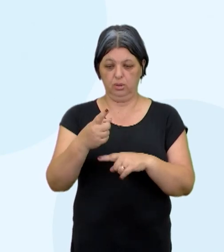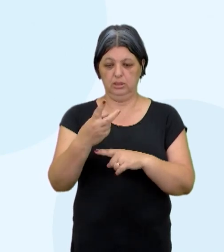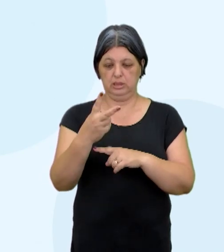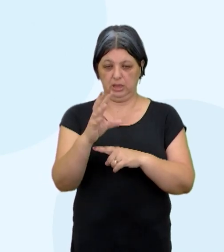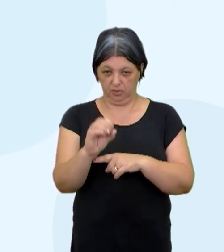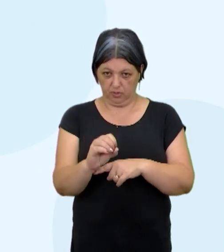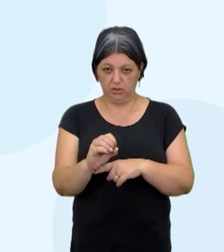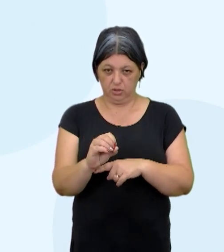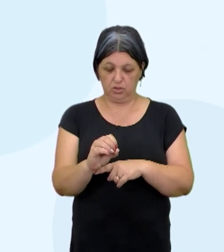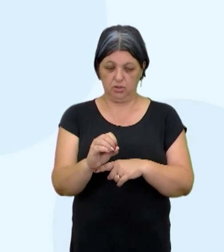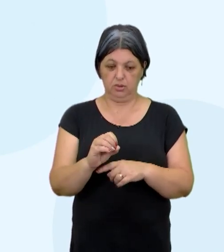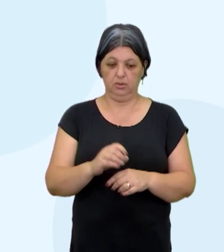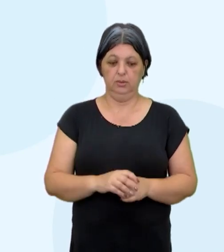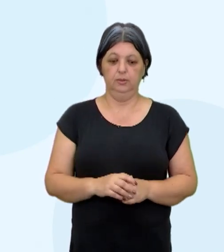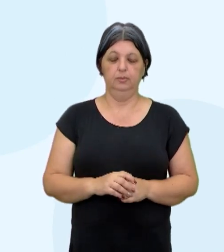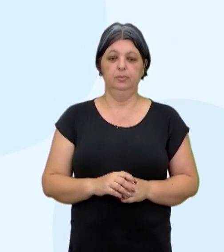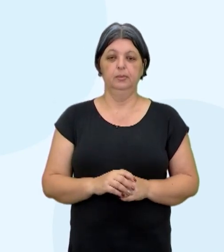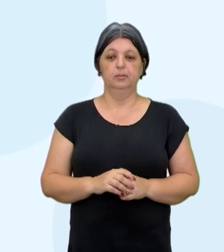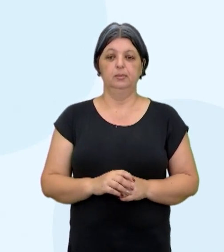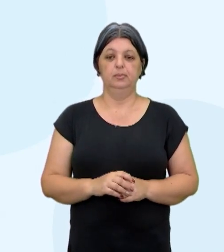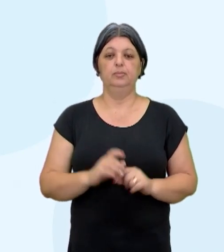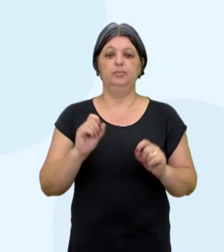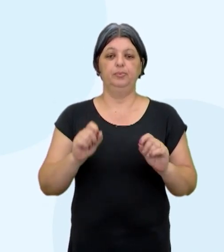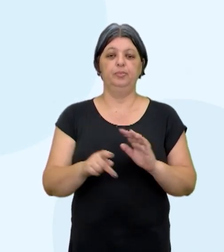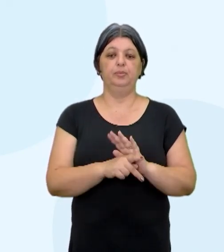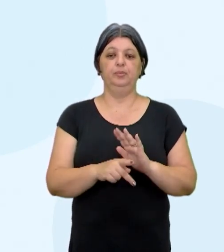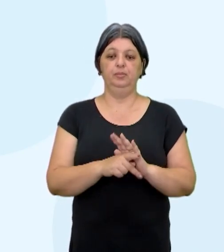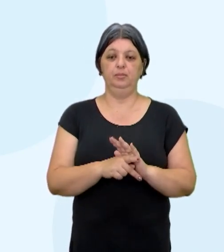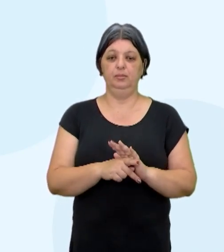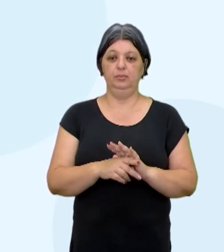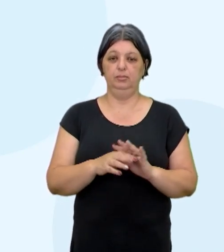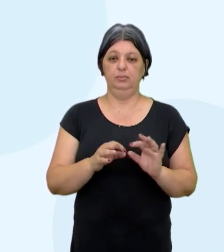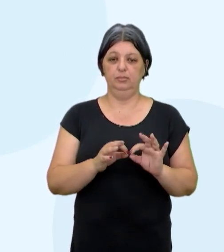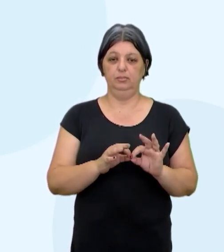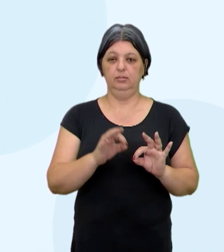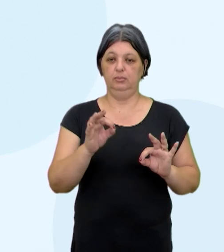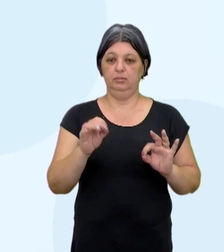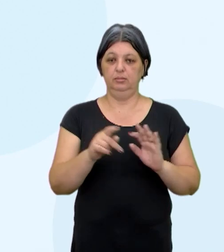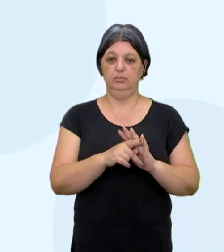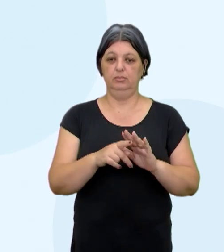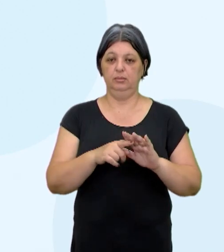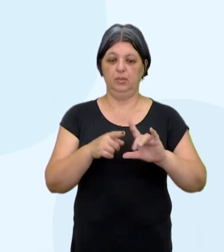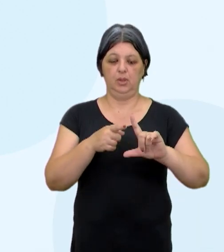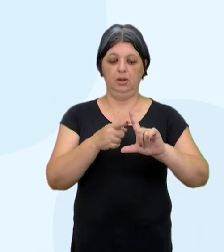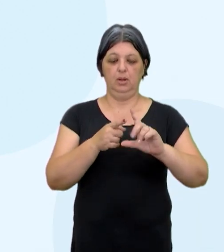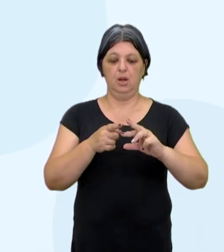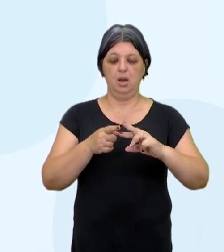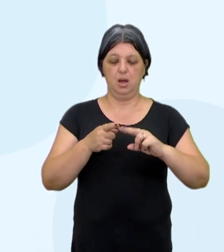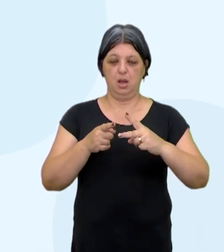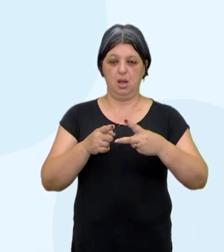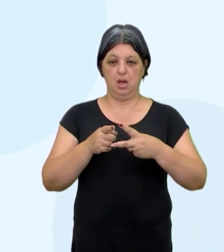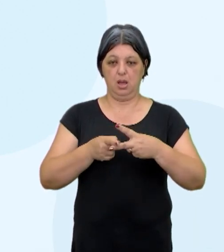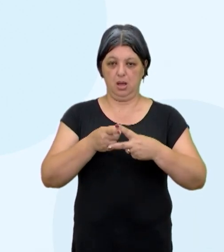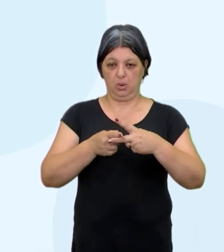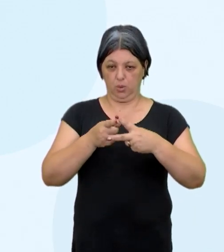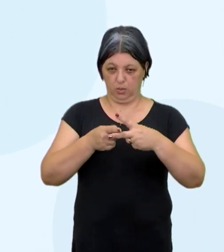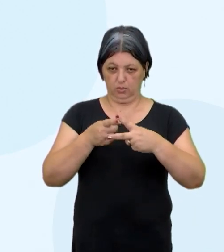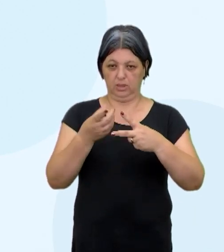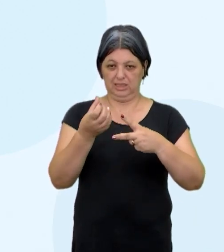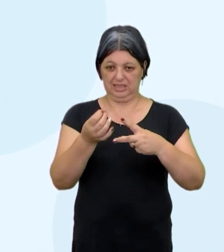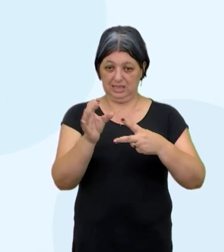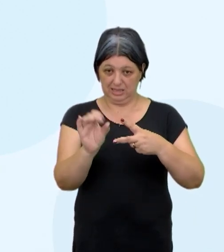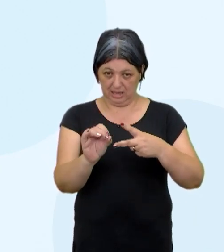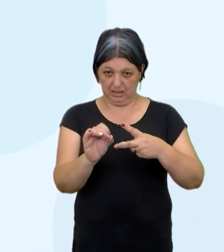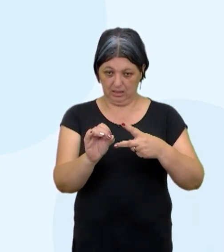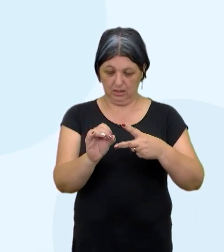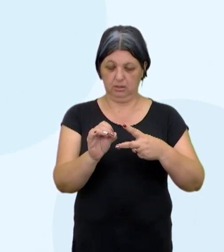Então aqui 120 e aqui 120. Quando a gente fala do triângulo equilátero, o ângulo interno é 60. 60 e 60.